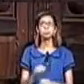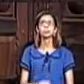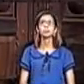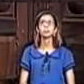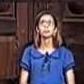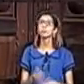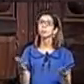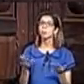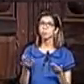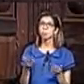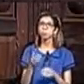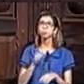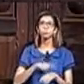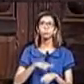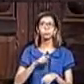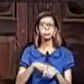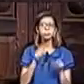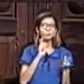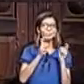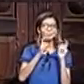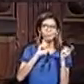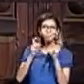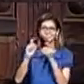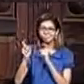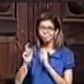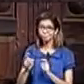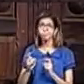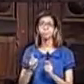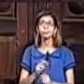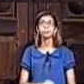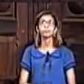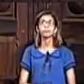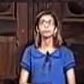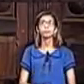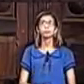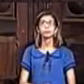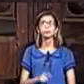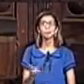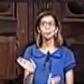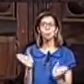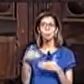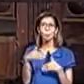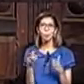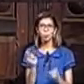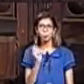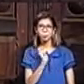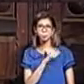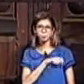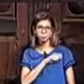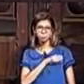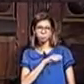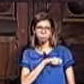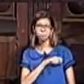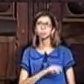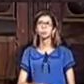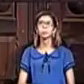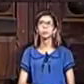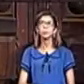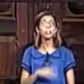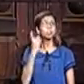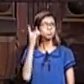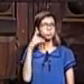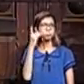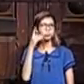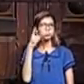Esse momento de discussão desse pacote de maldades, os deputados